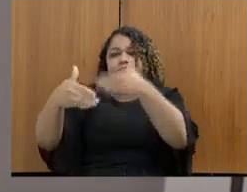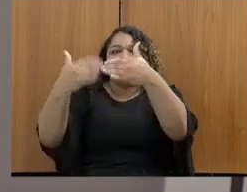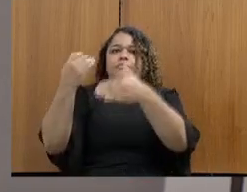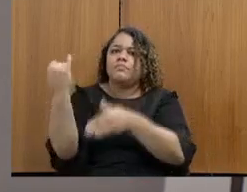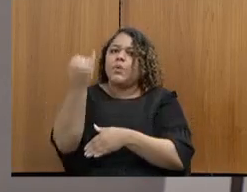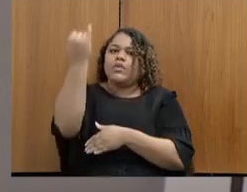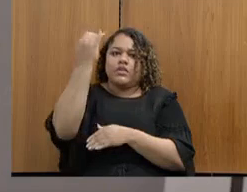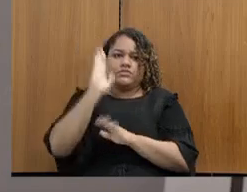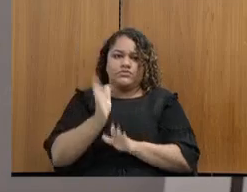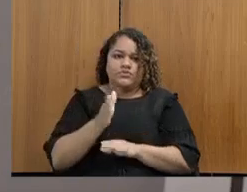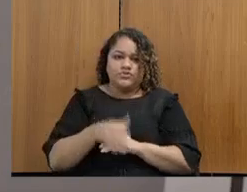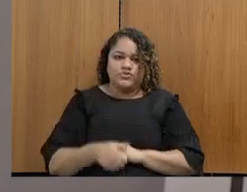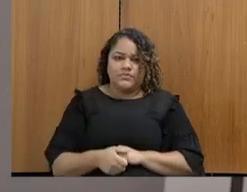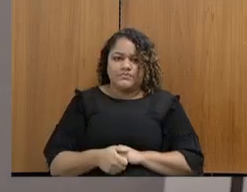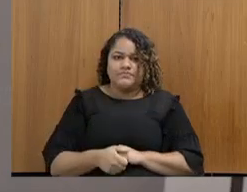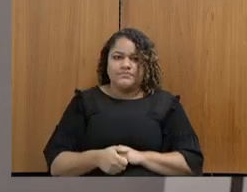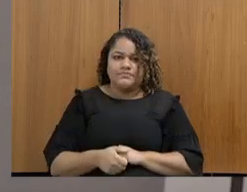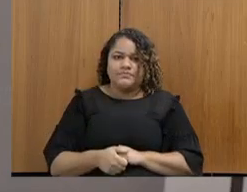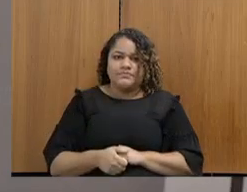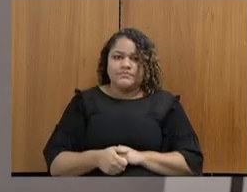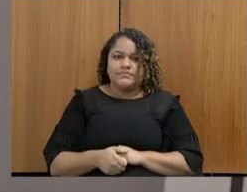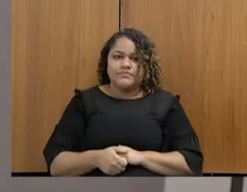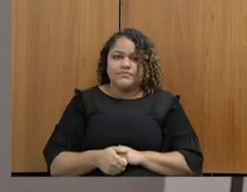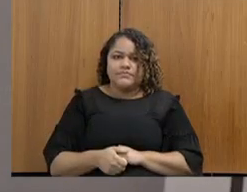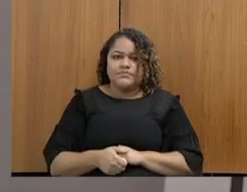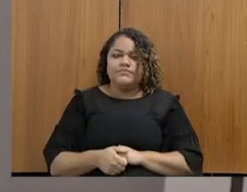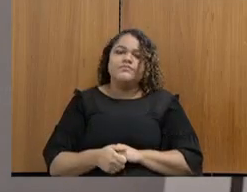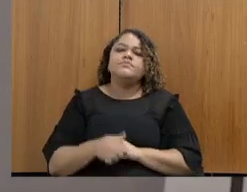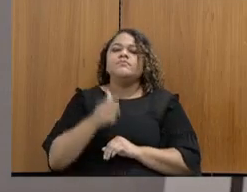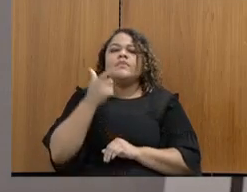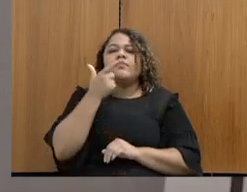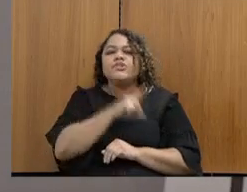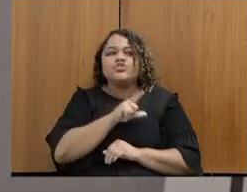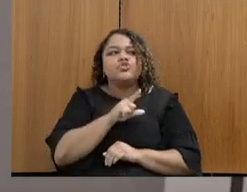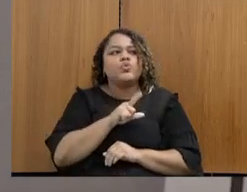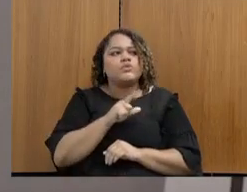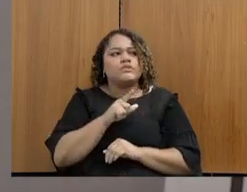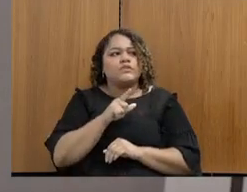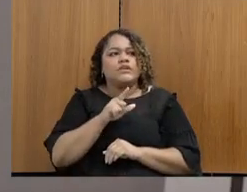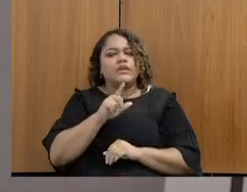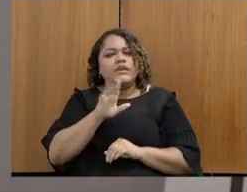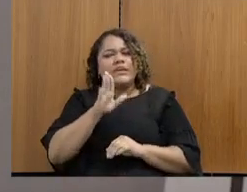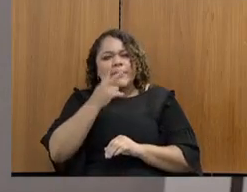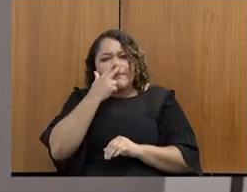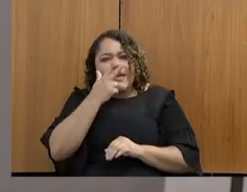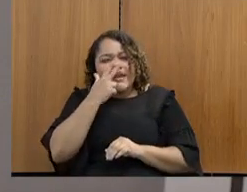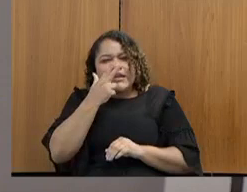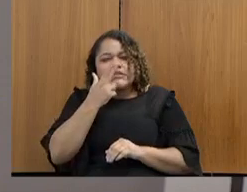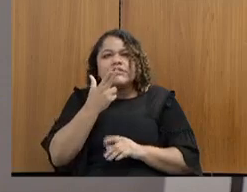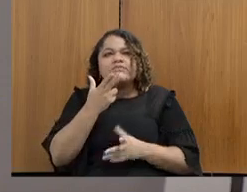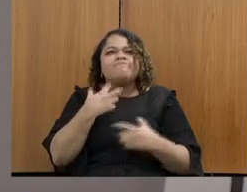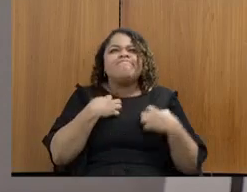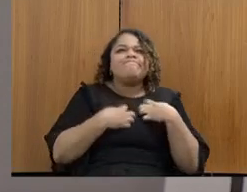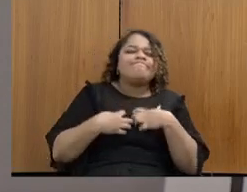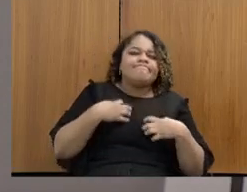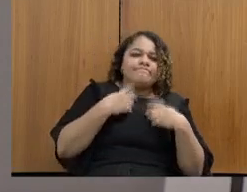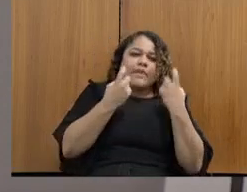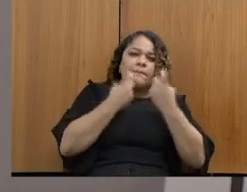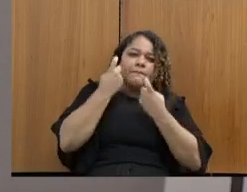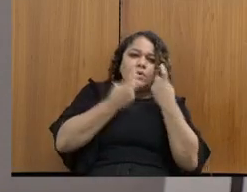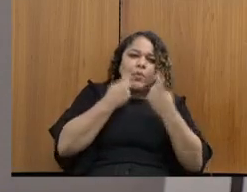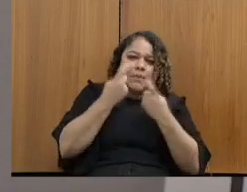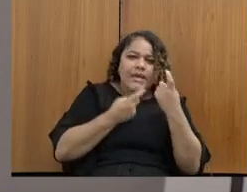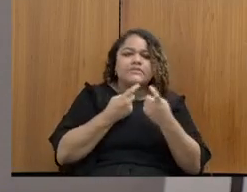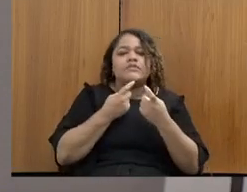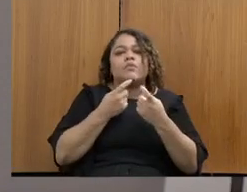é que a gente tem uma total tortura para levarmos os nossos anseios No que